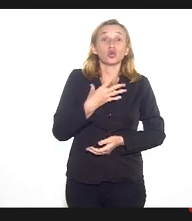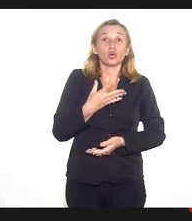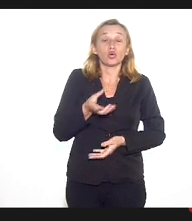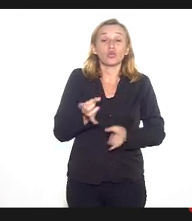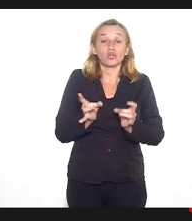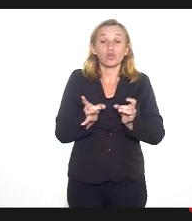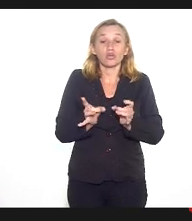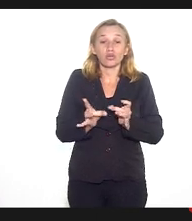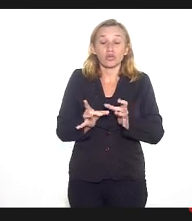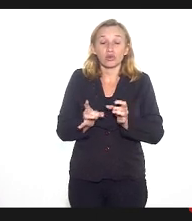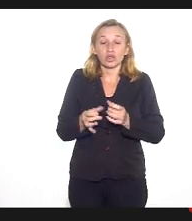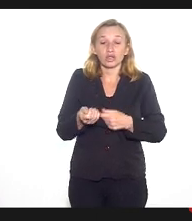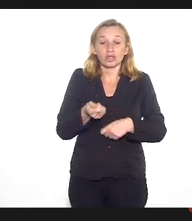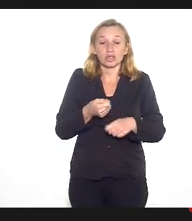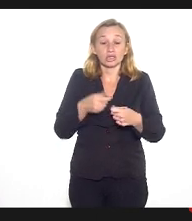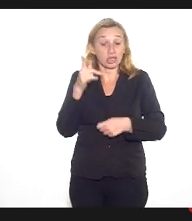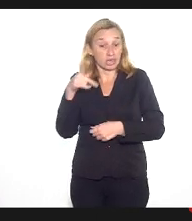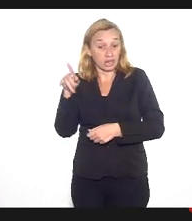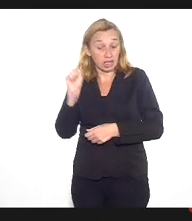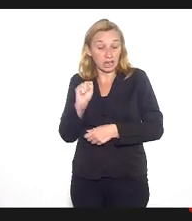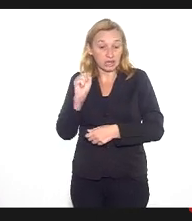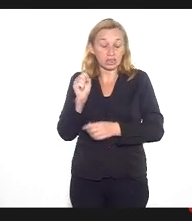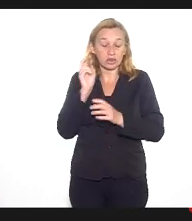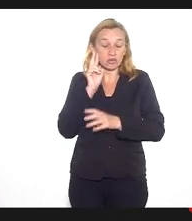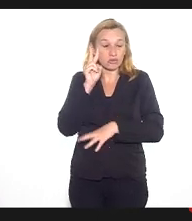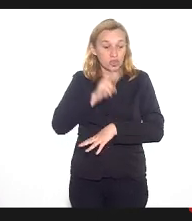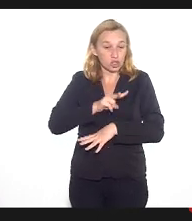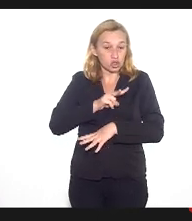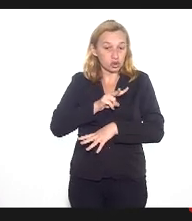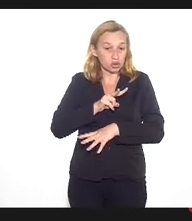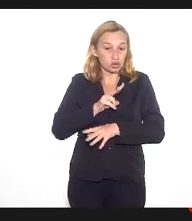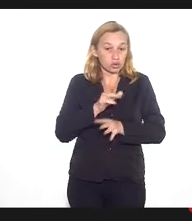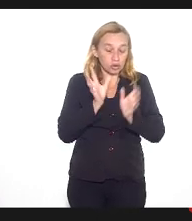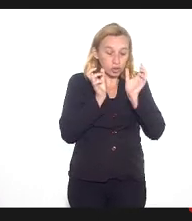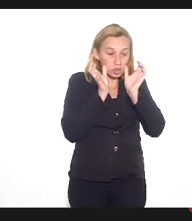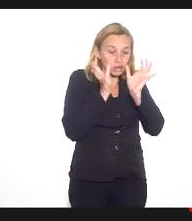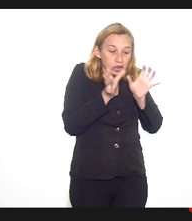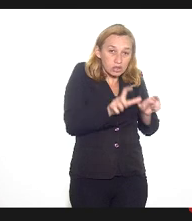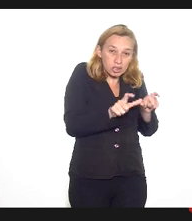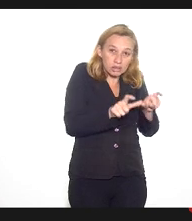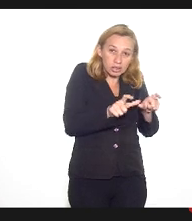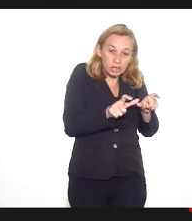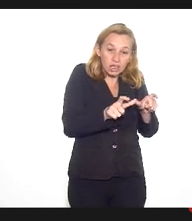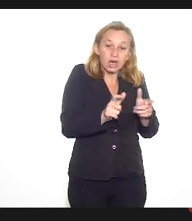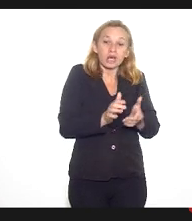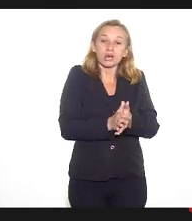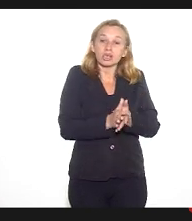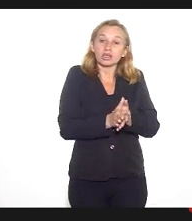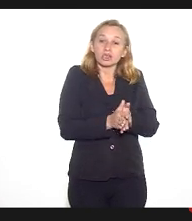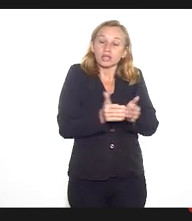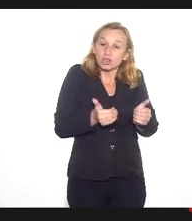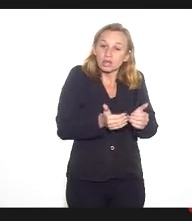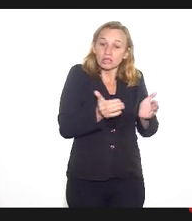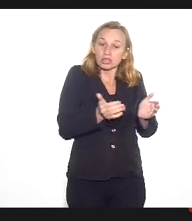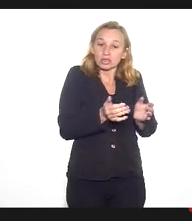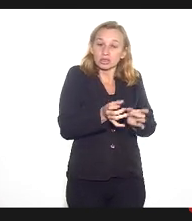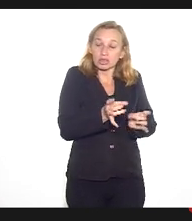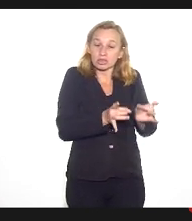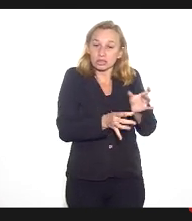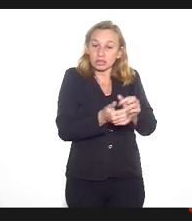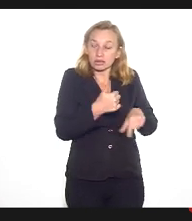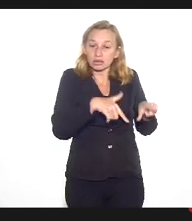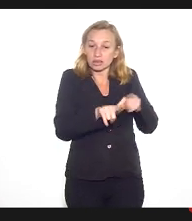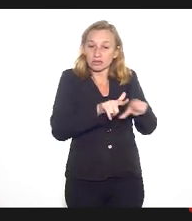da abertura, ela tem olhado de forma muito atenta, muito próxima à abertura do mercado de gás